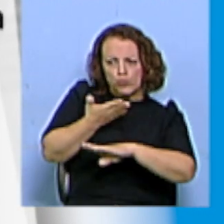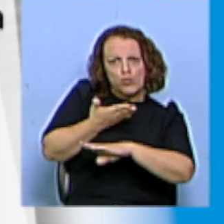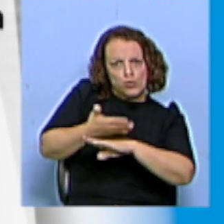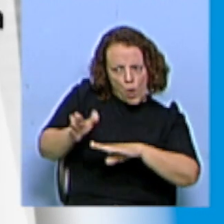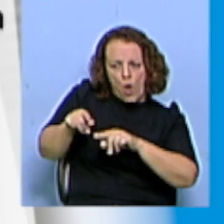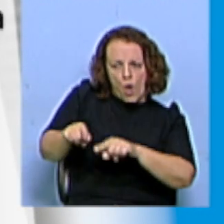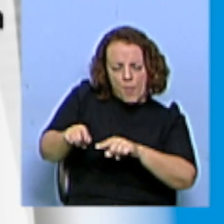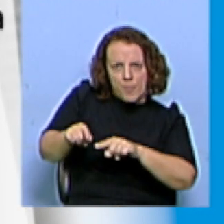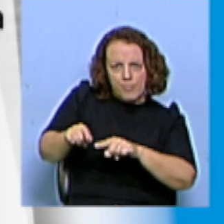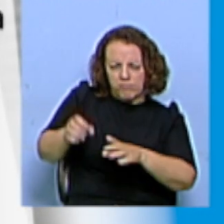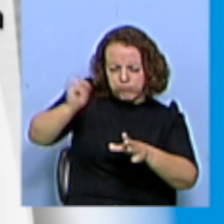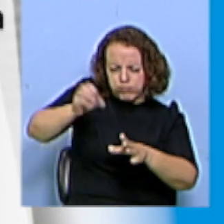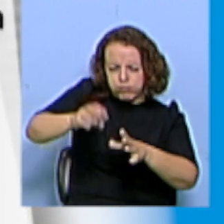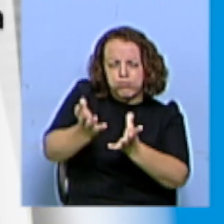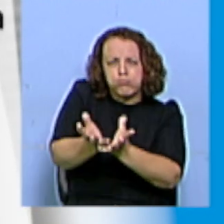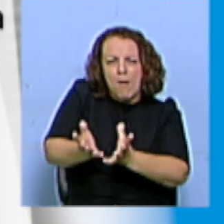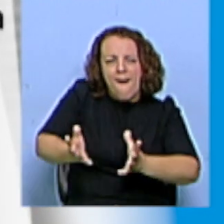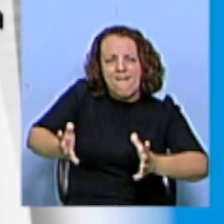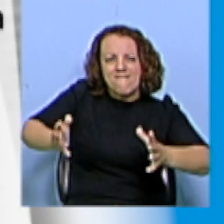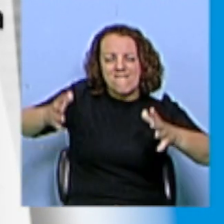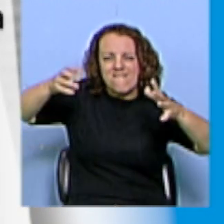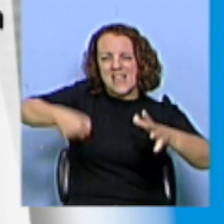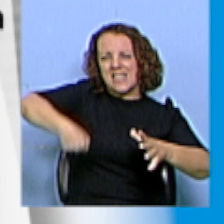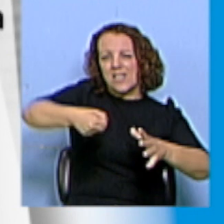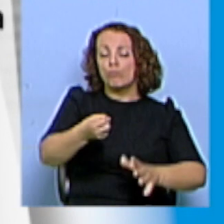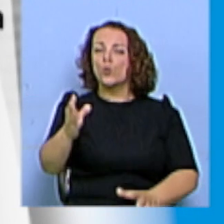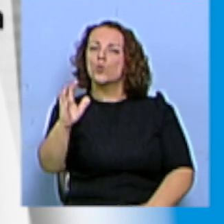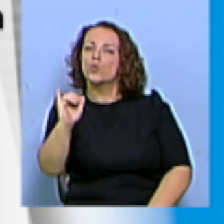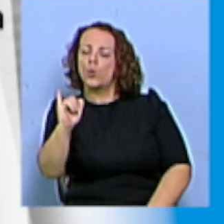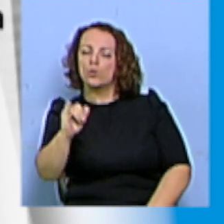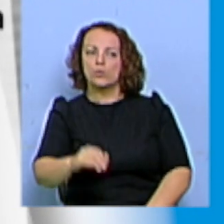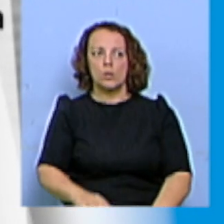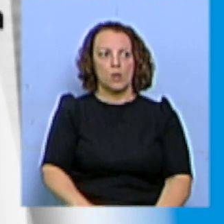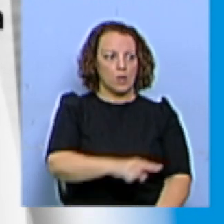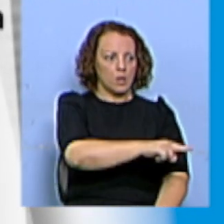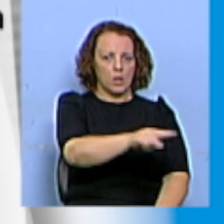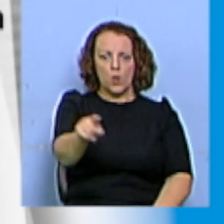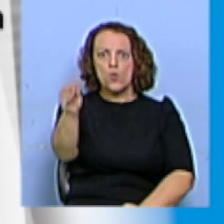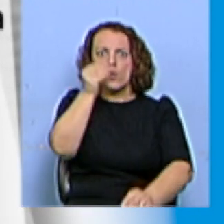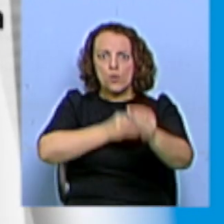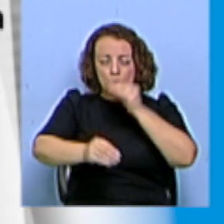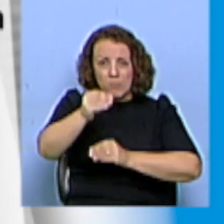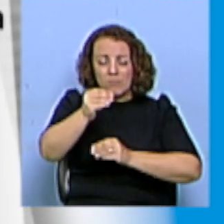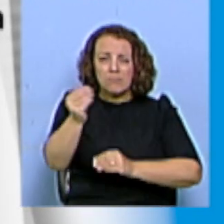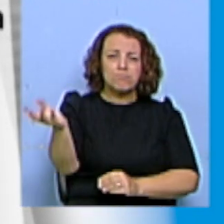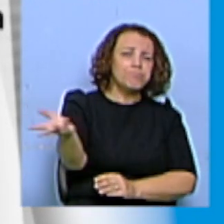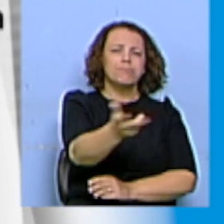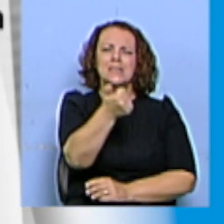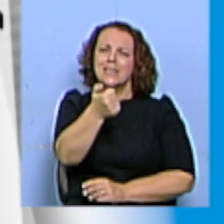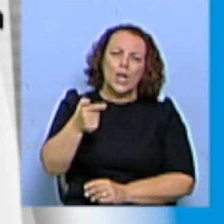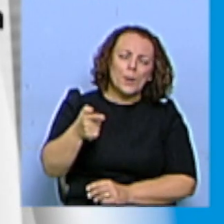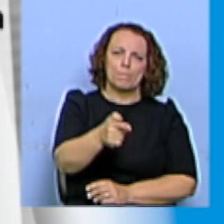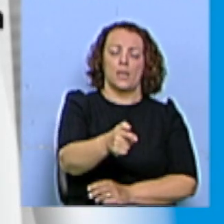encheram 12 cestos. Ora, os que comeram eram cerca de 5.000 homens, sem